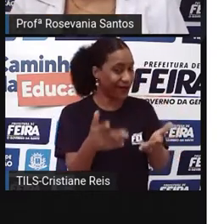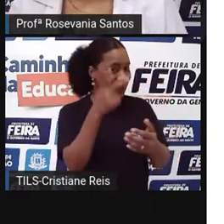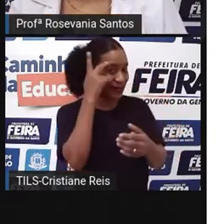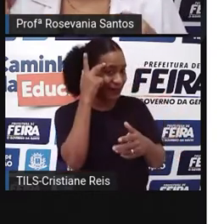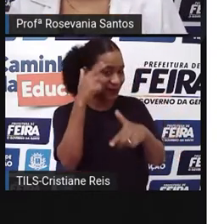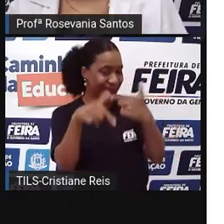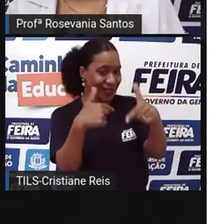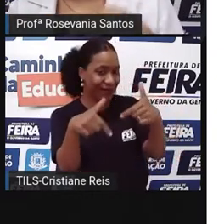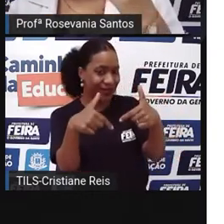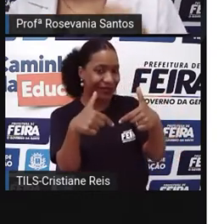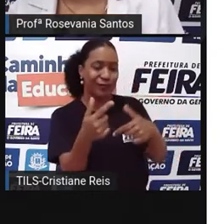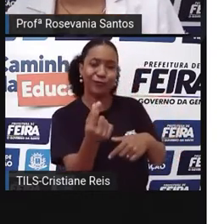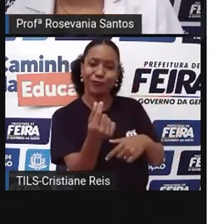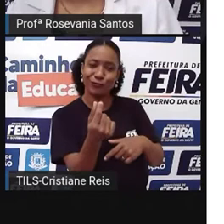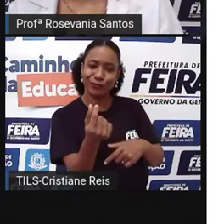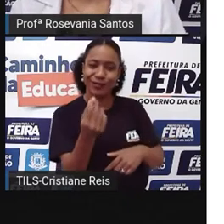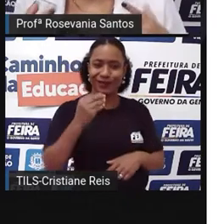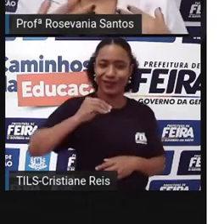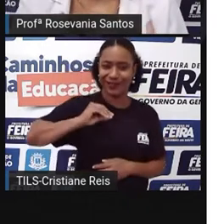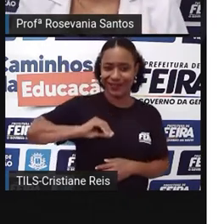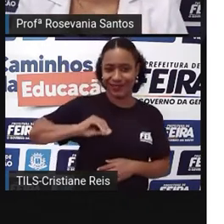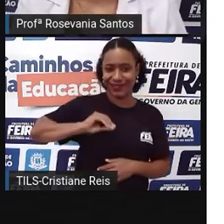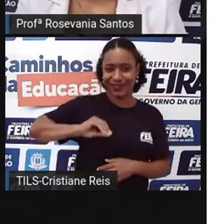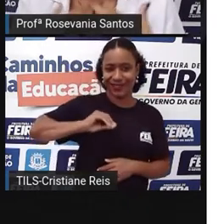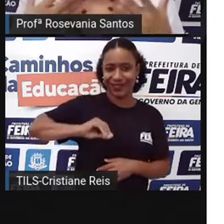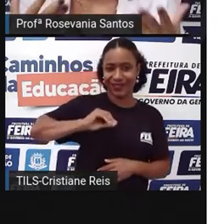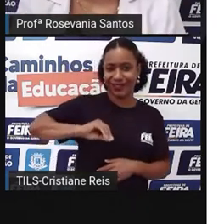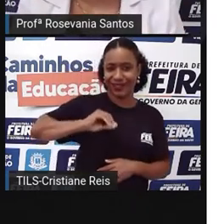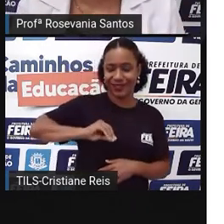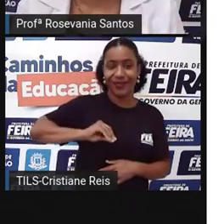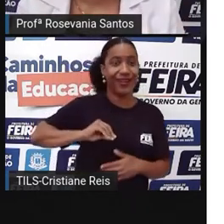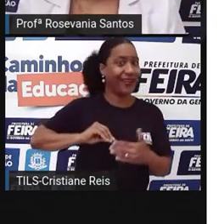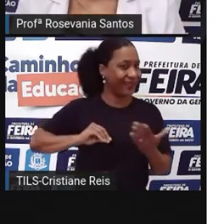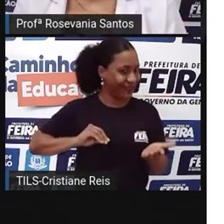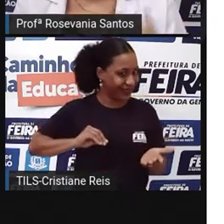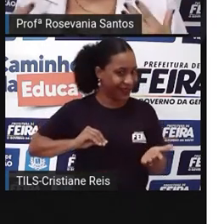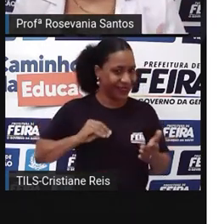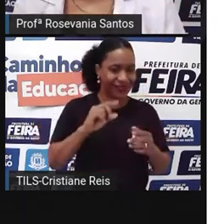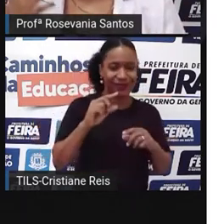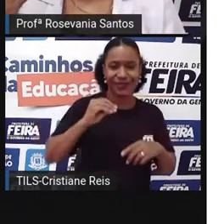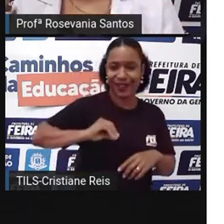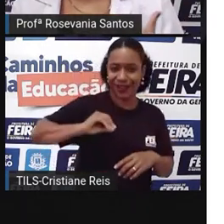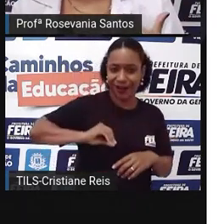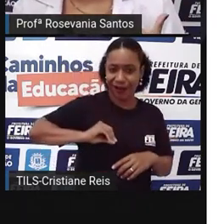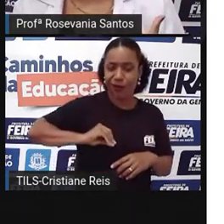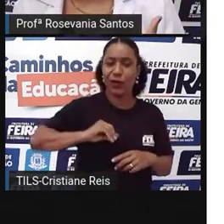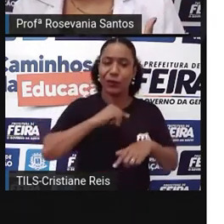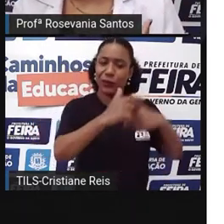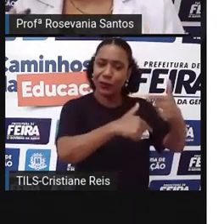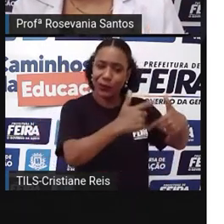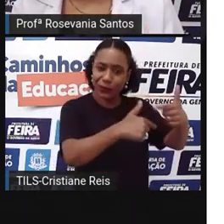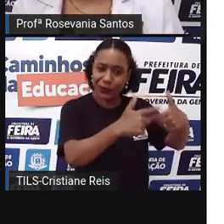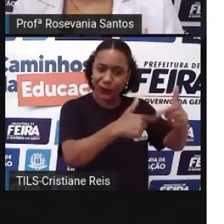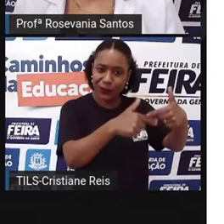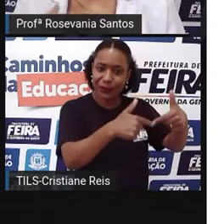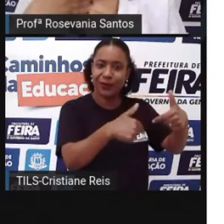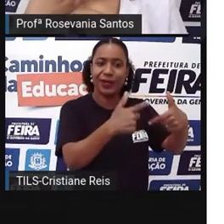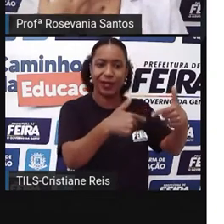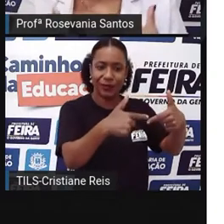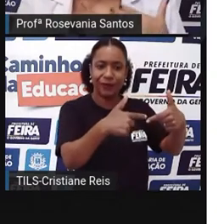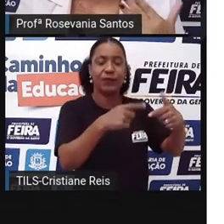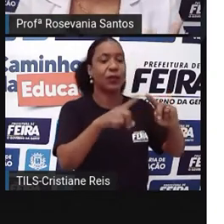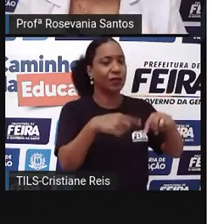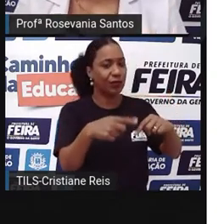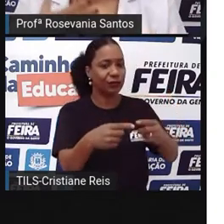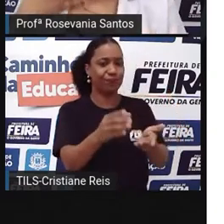a partir do momento que tem uma renda, eu passo a ser consumidora. E se eu passo a ser consumidora,